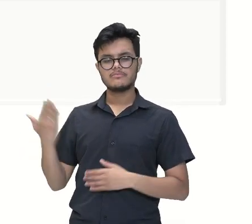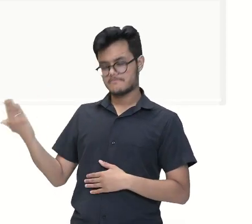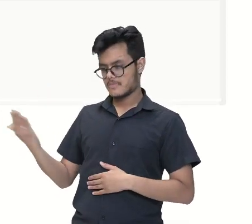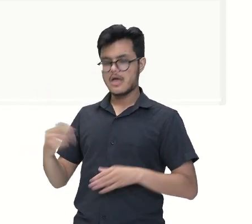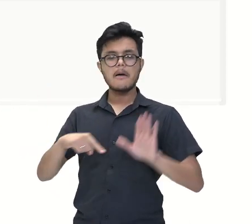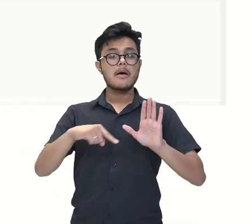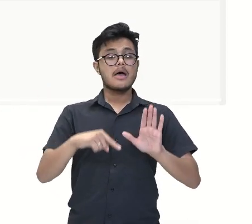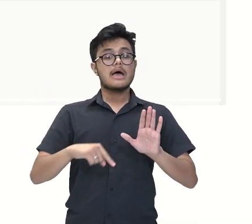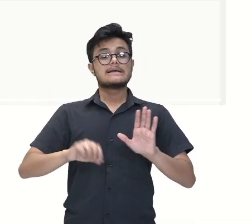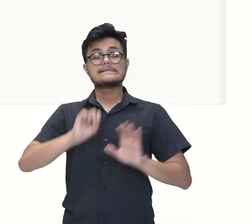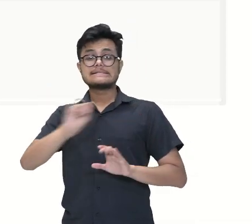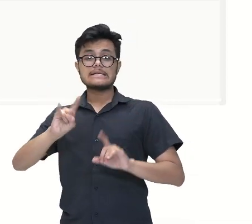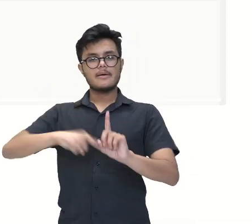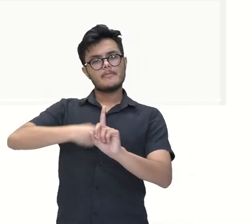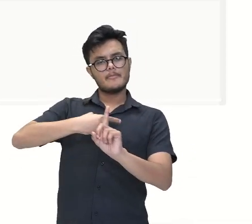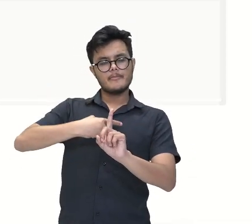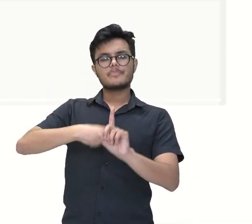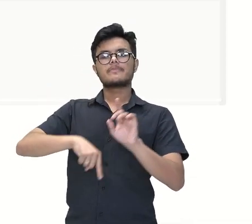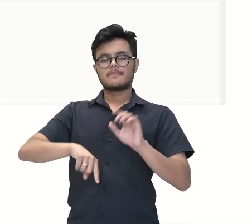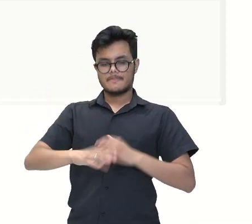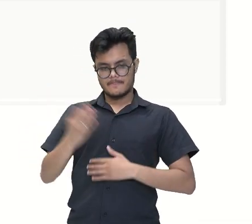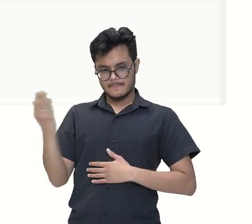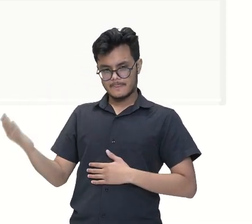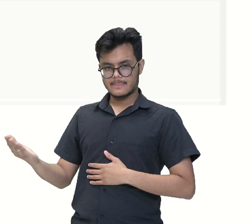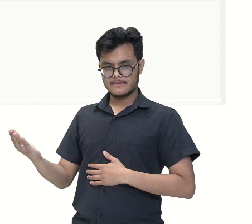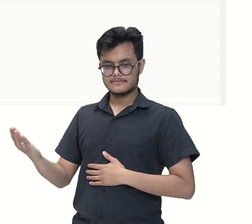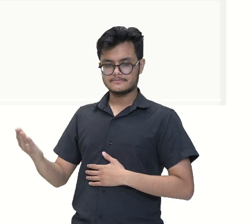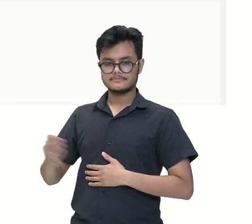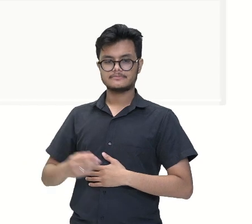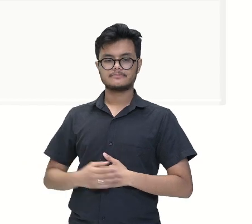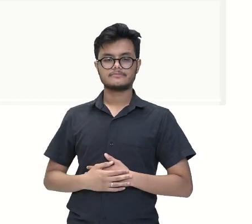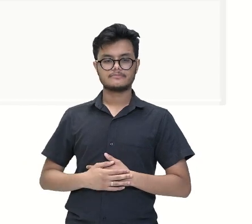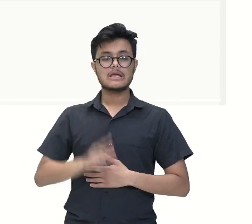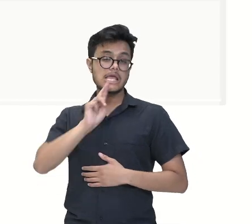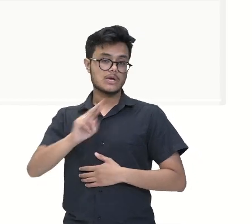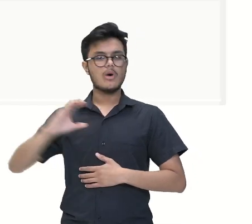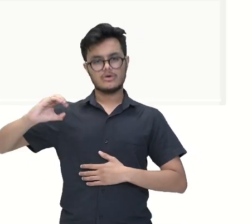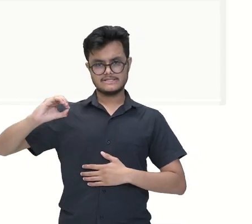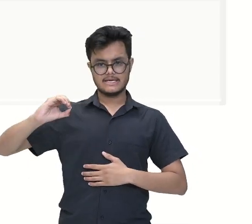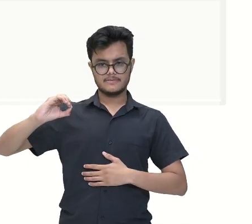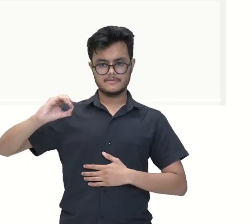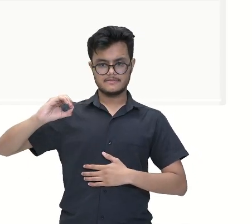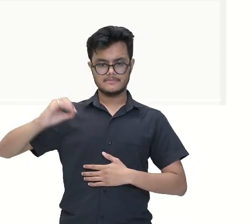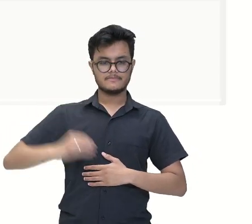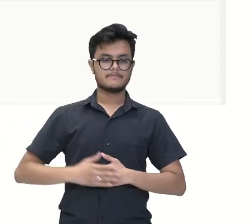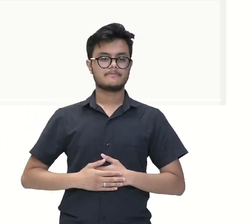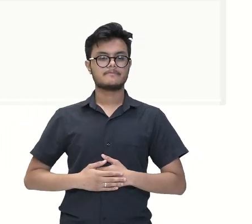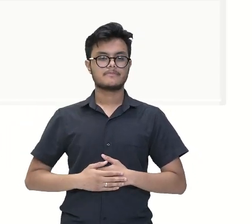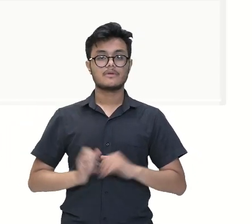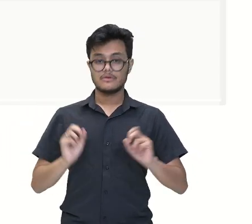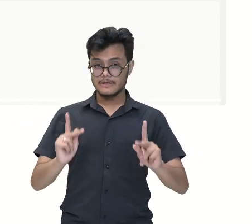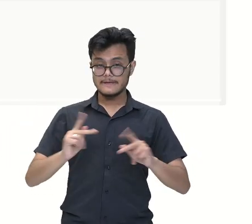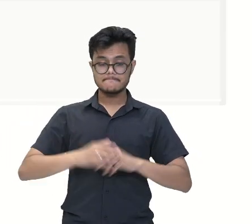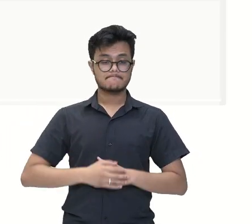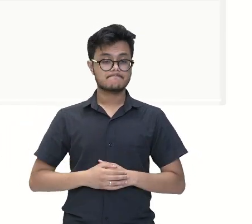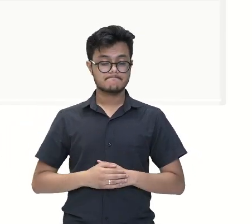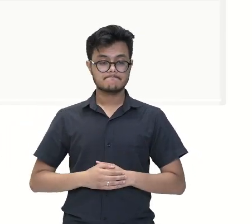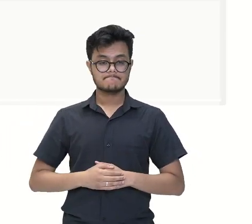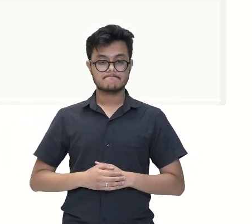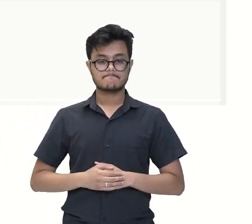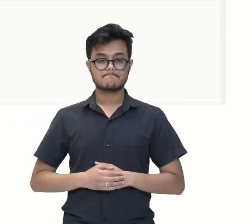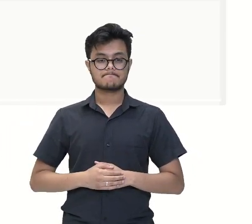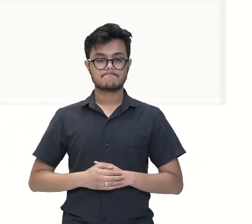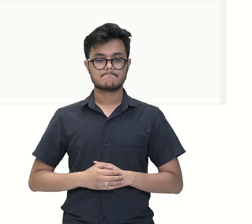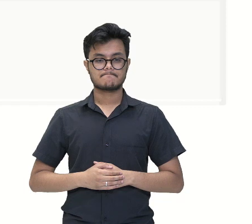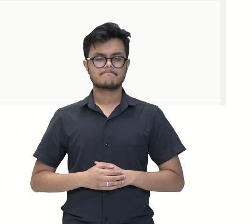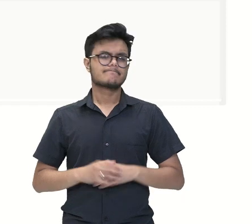quadrado, mais 4x, menos 2, igual a zero. Ok? Primeira